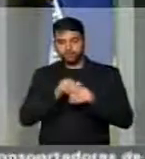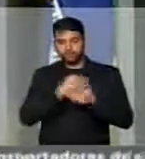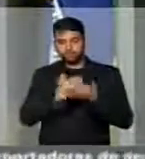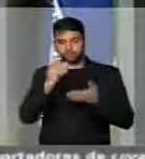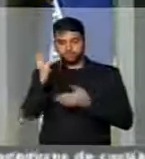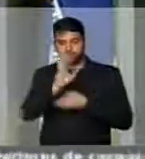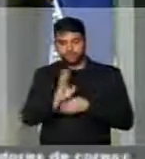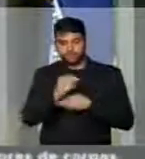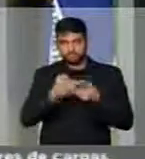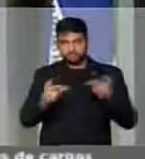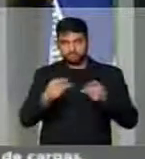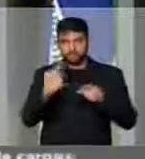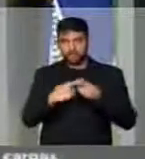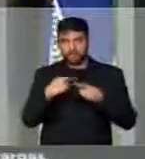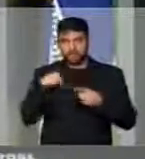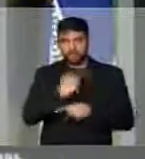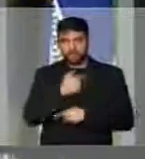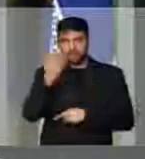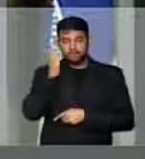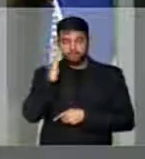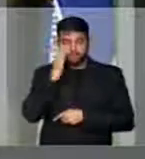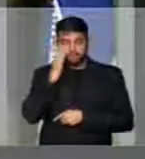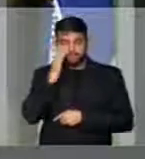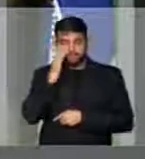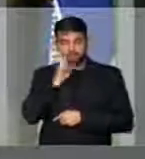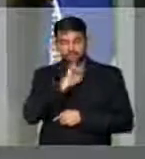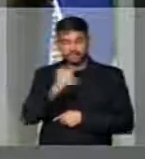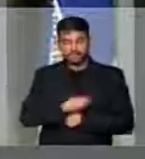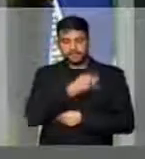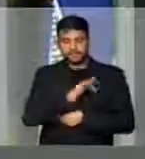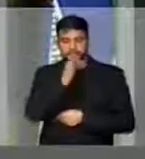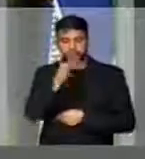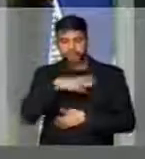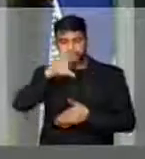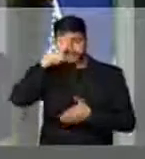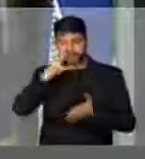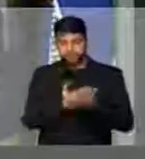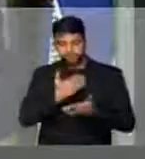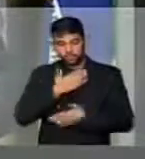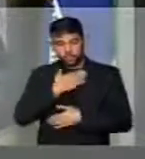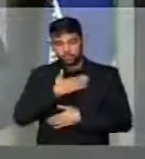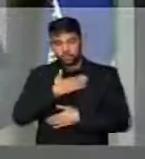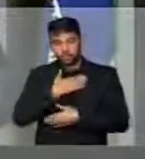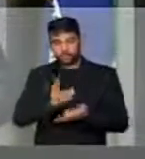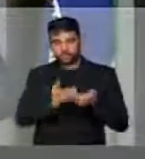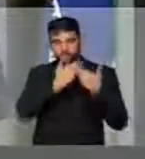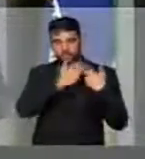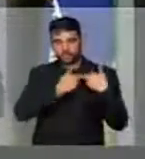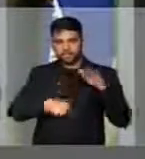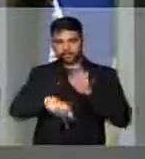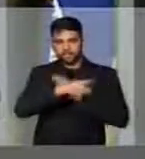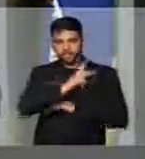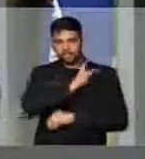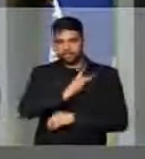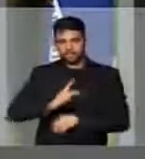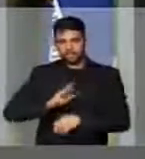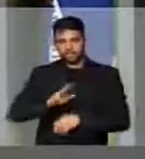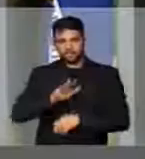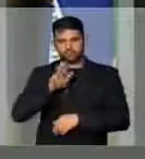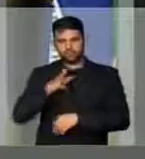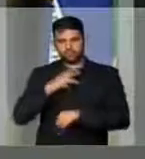no Brasil. Porque nós sabemos que será, acredito eu, tarefa do presidente